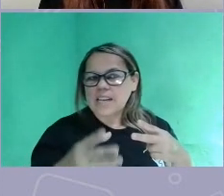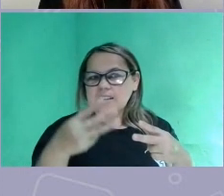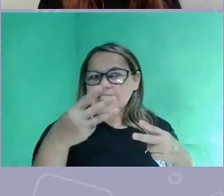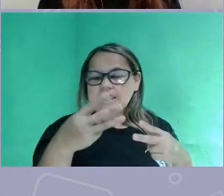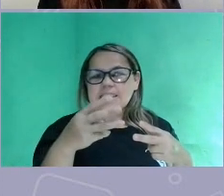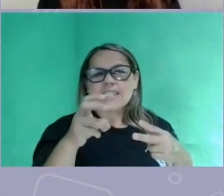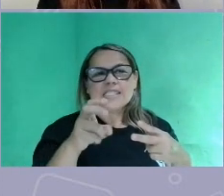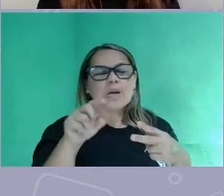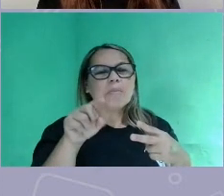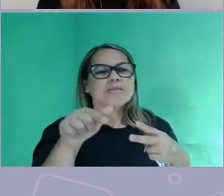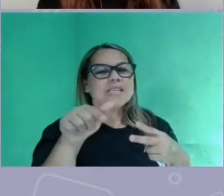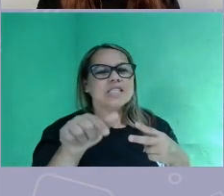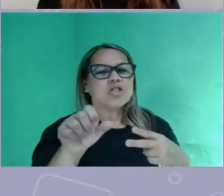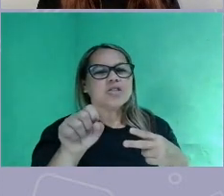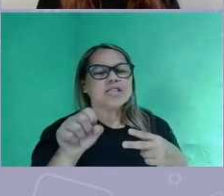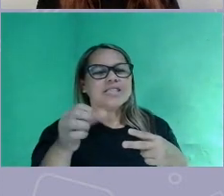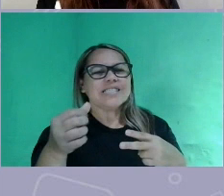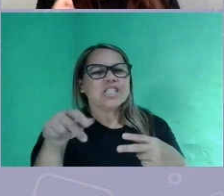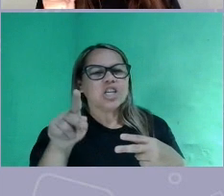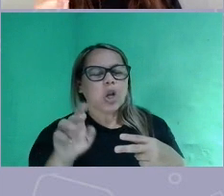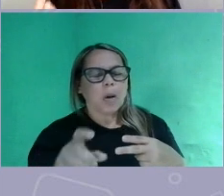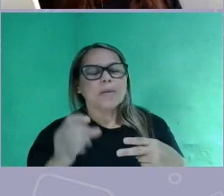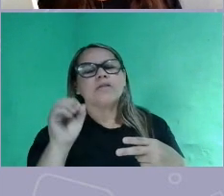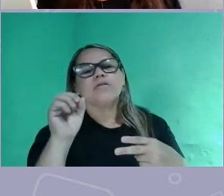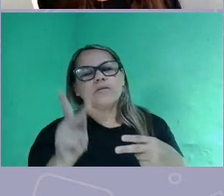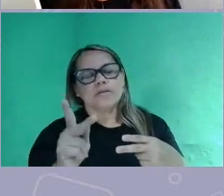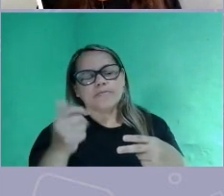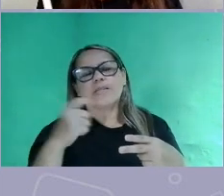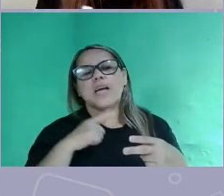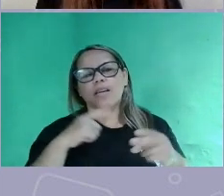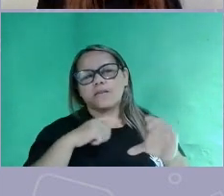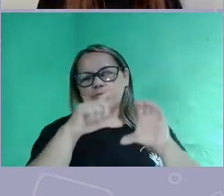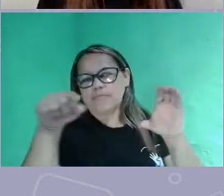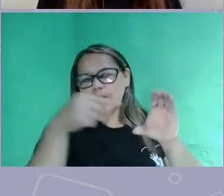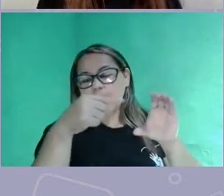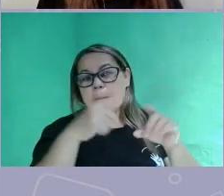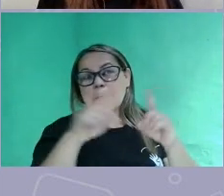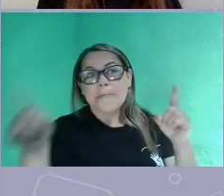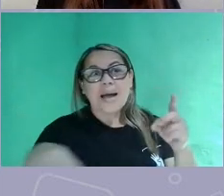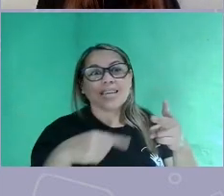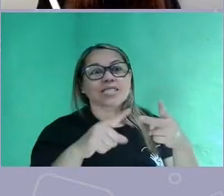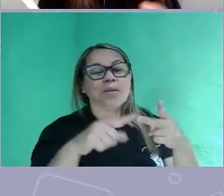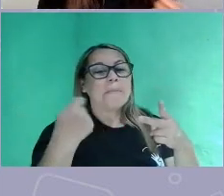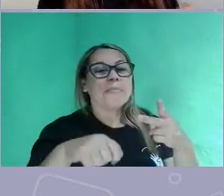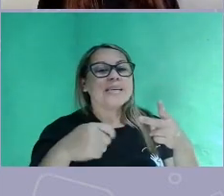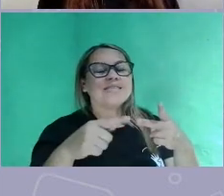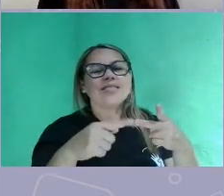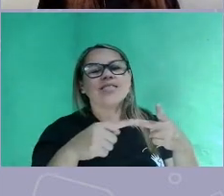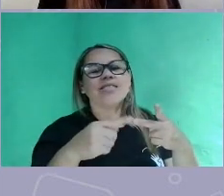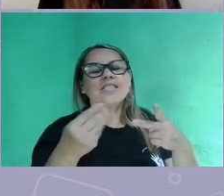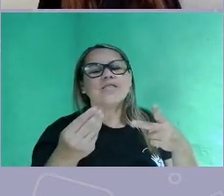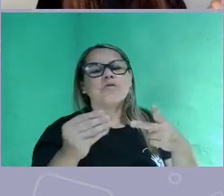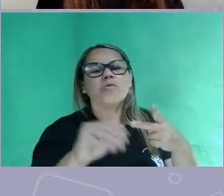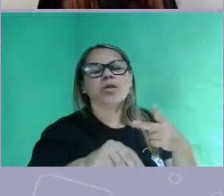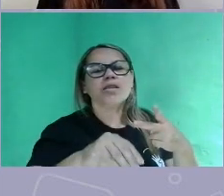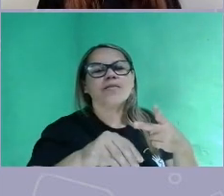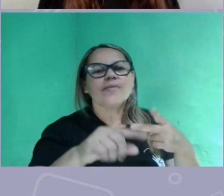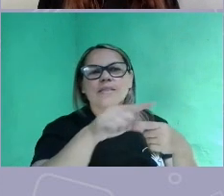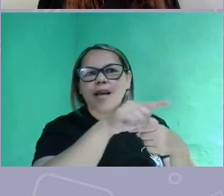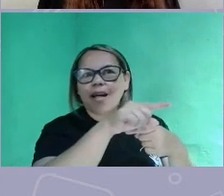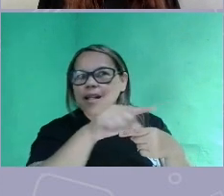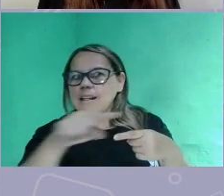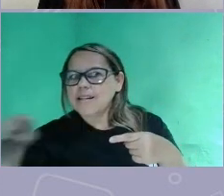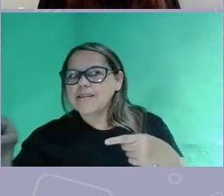.786 km isso é dito no enunciado mas além disso ele precisa estar localizado na linha do